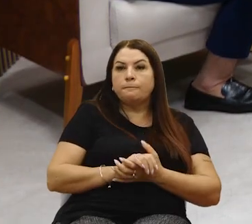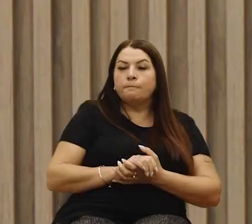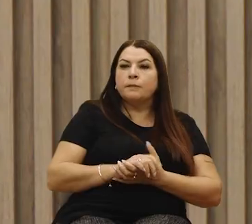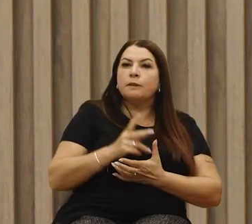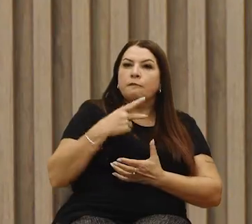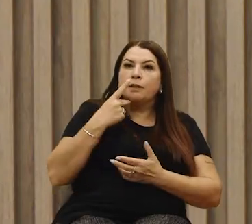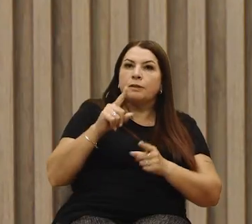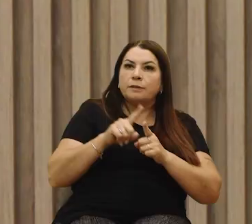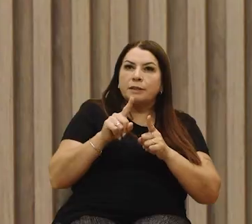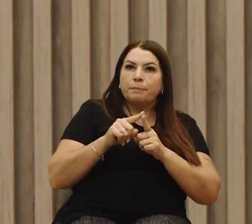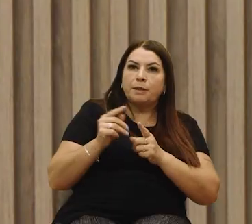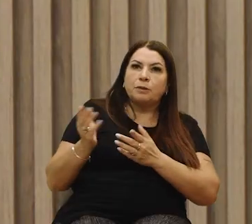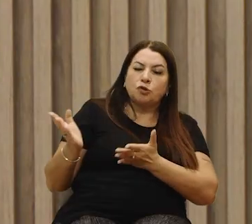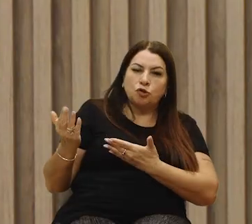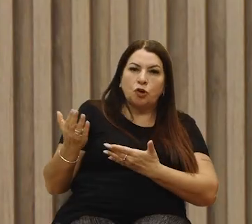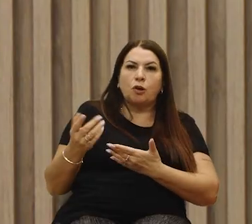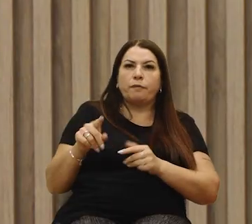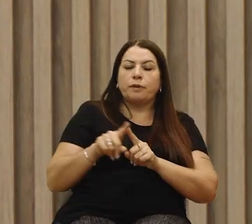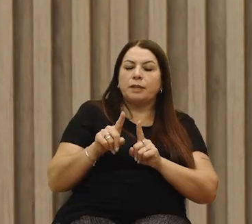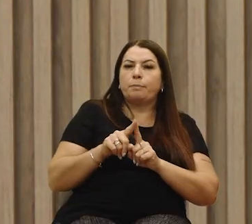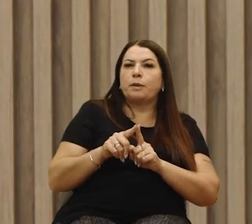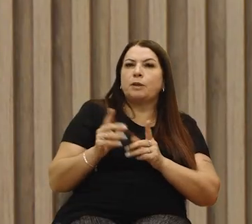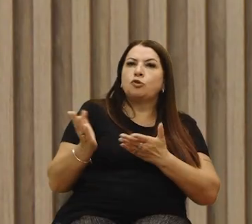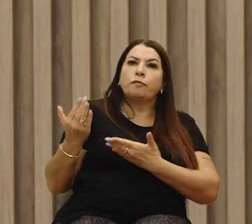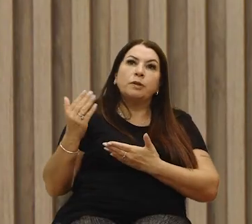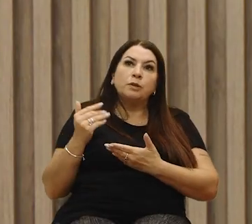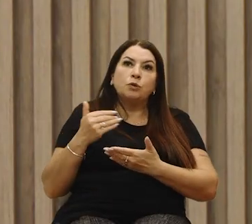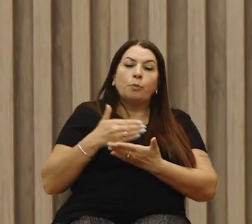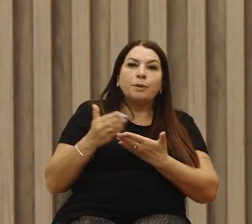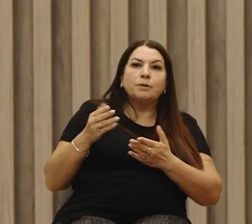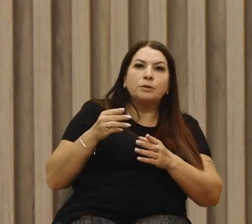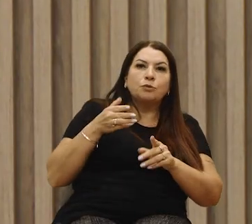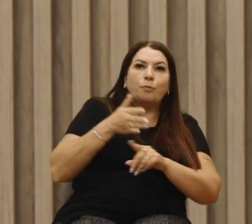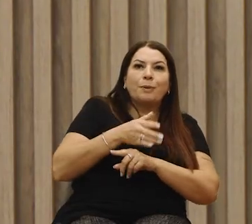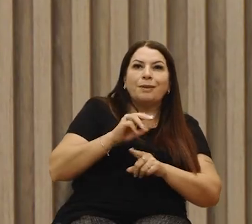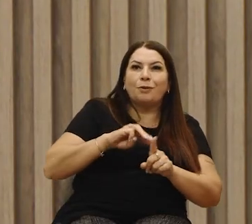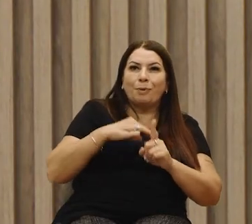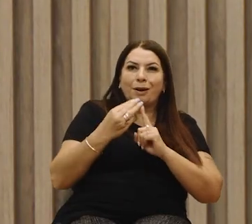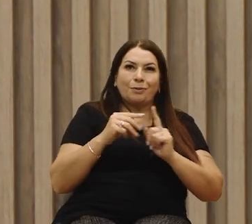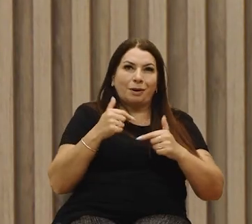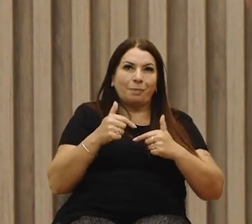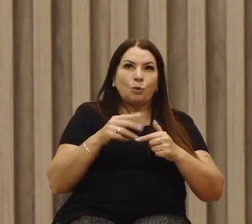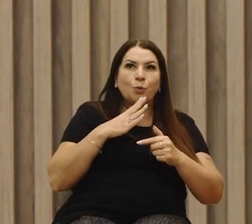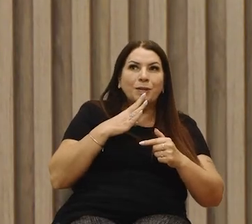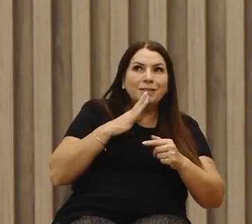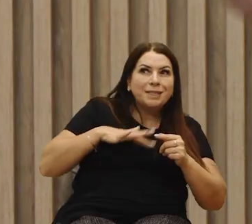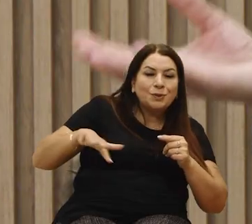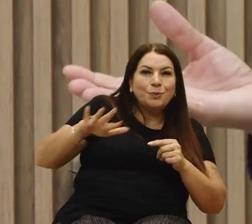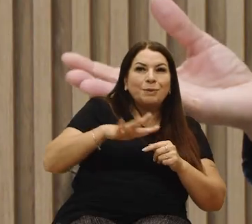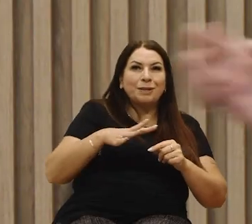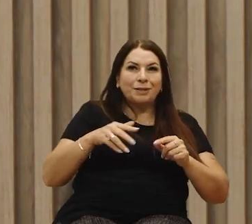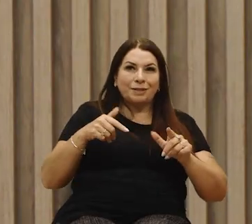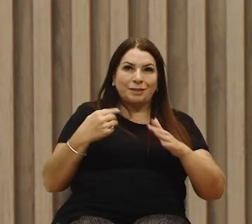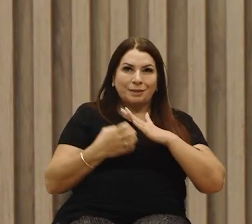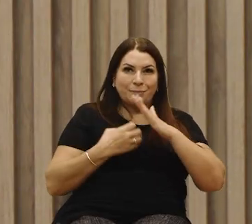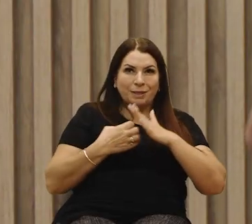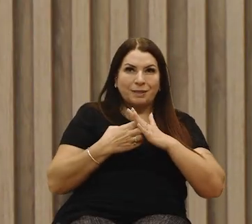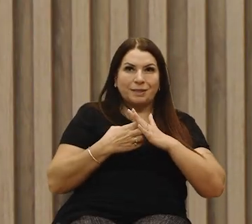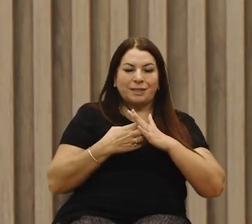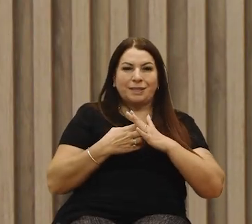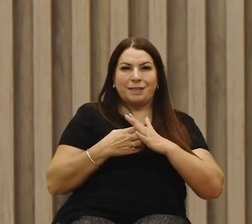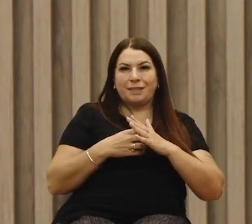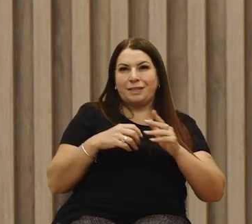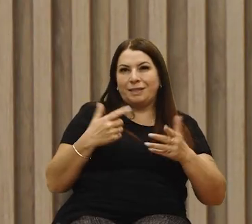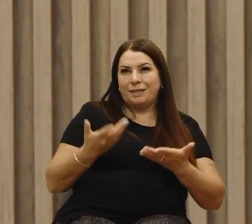fala muito dessa juventude, né? Que é a juventude também que está talvez ingressando no mercado de trabalho, começando a conhecer o ambiente das empresas, das prestadoras